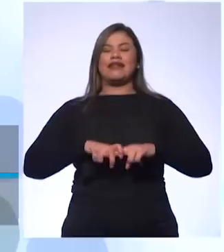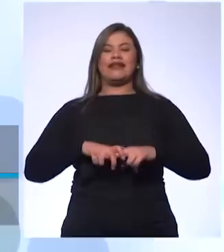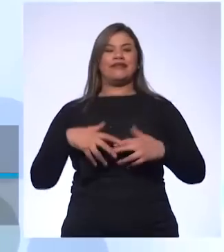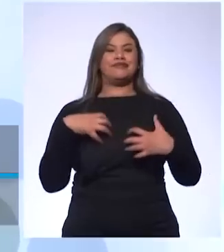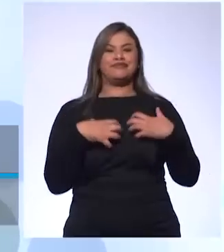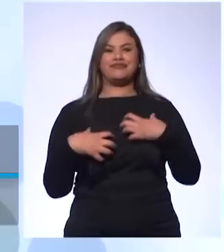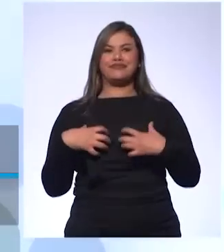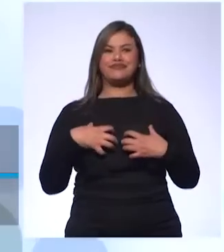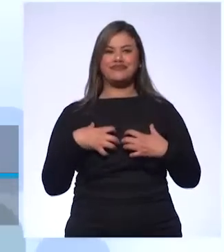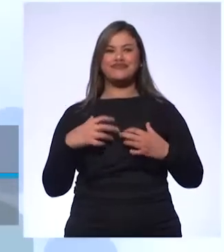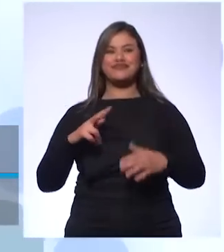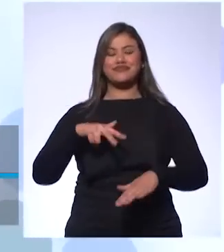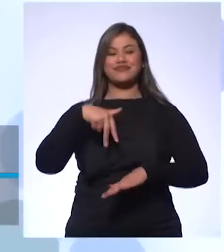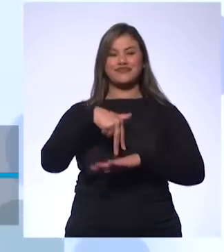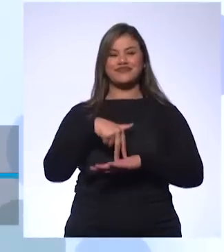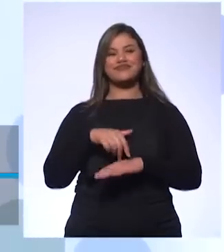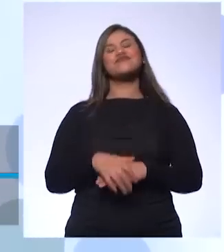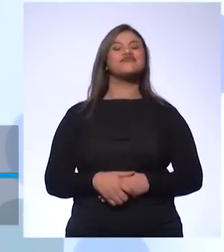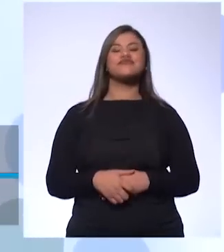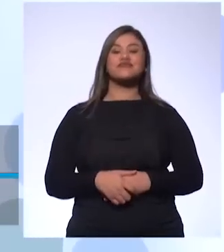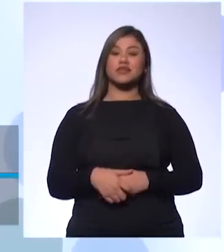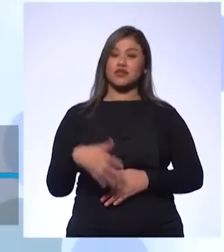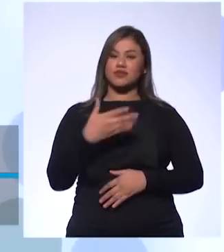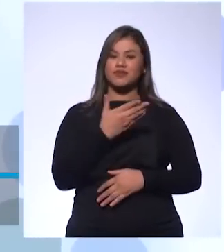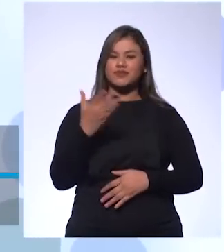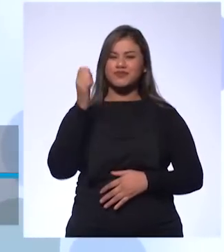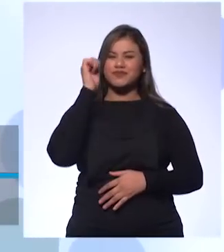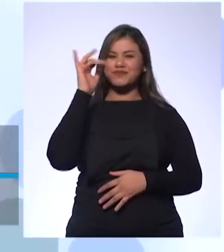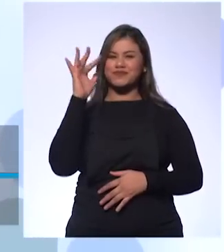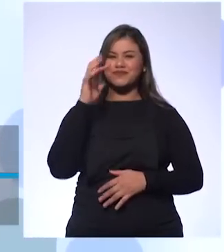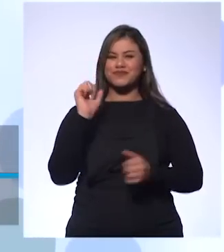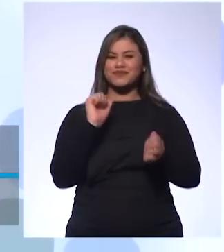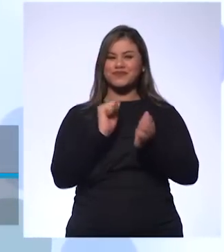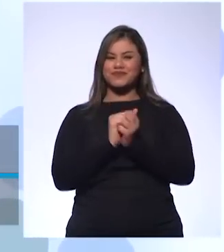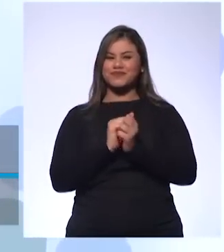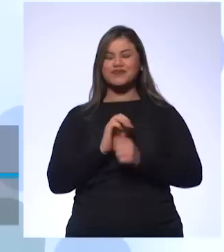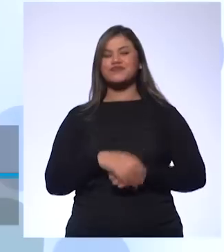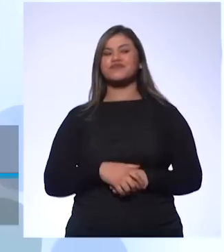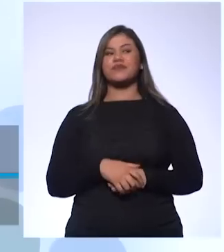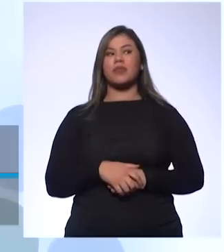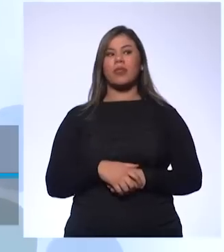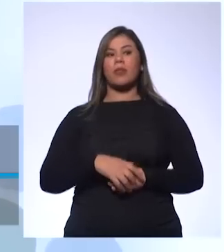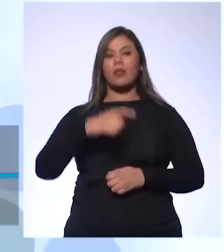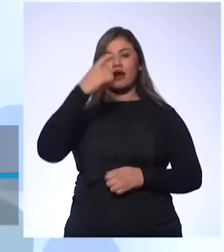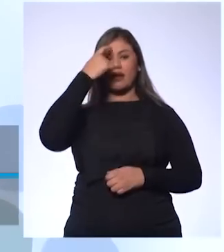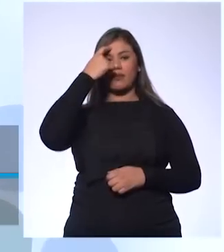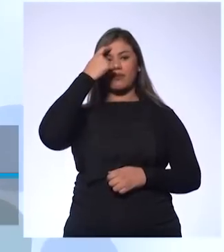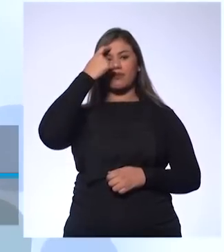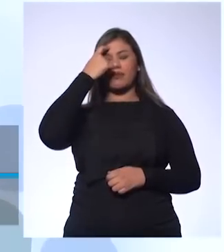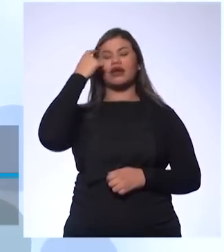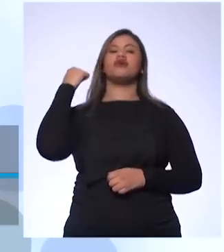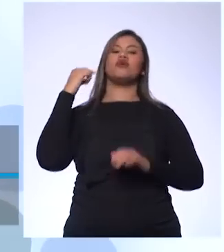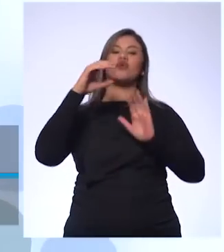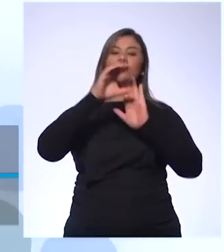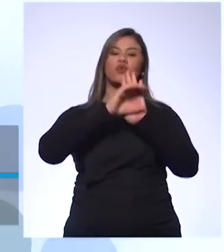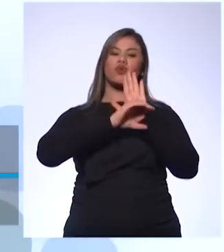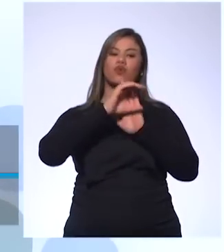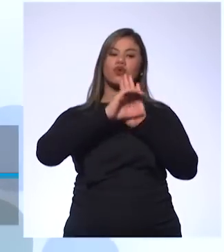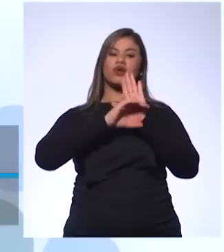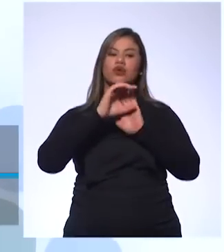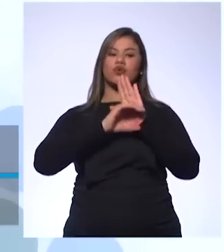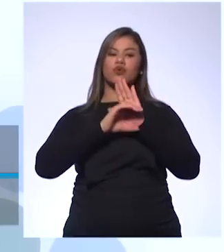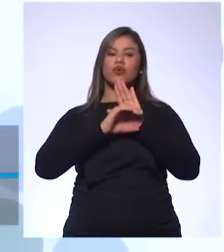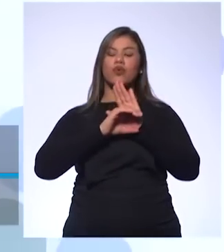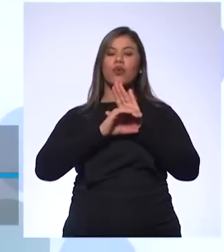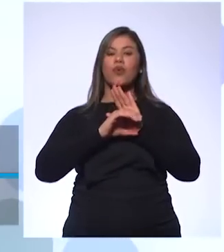É. Amores, vamos pensar aqui comigo. Você pega a habilidade do currículo paulista, ela coloca a